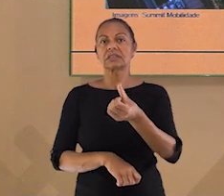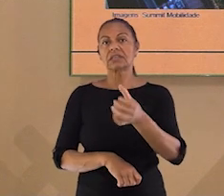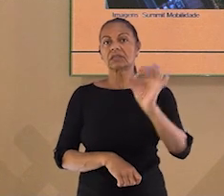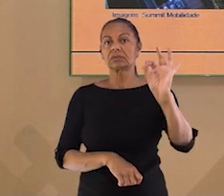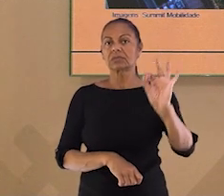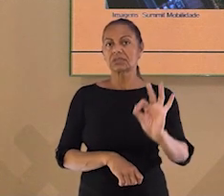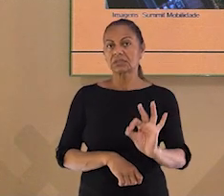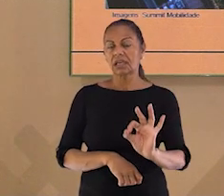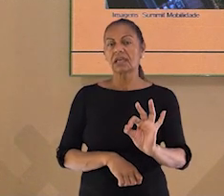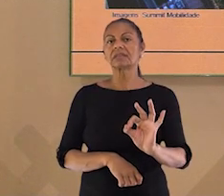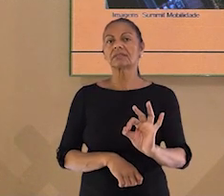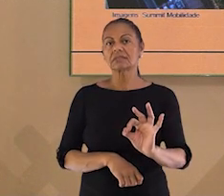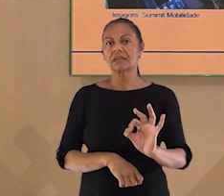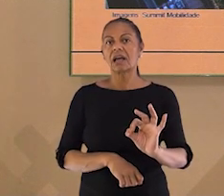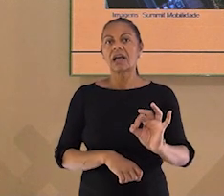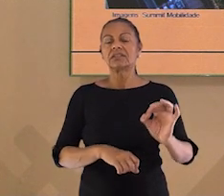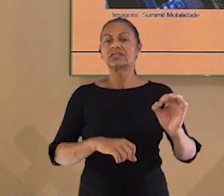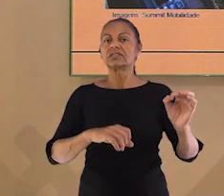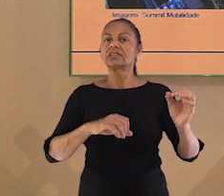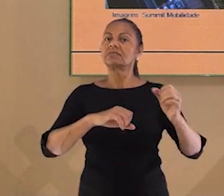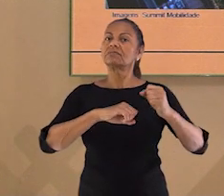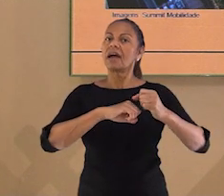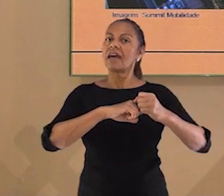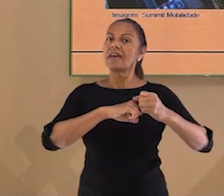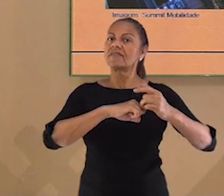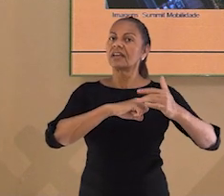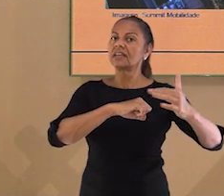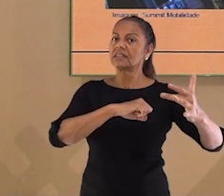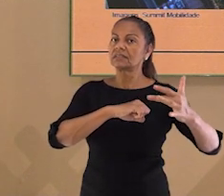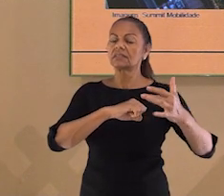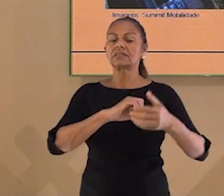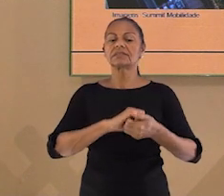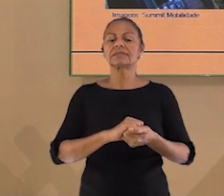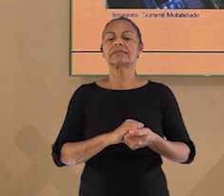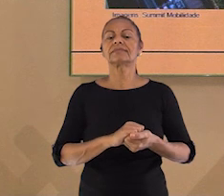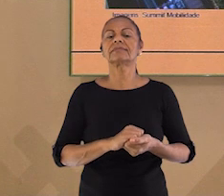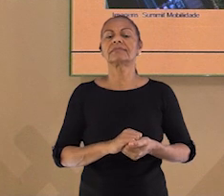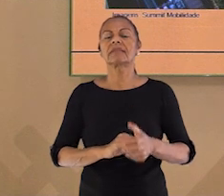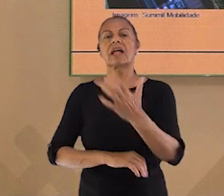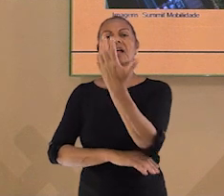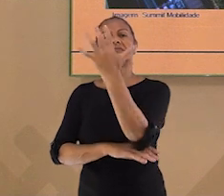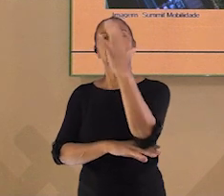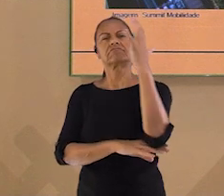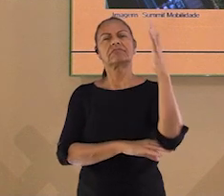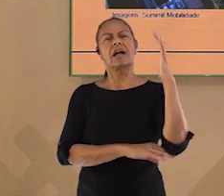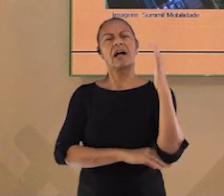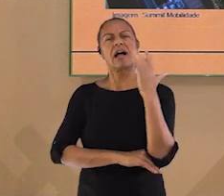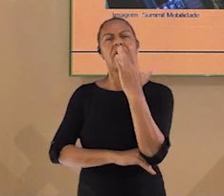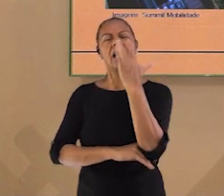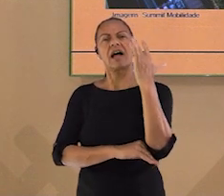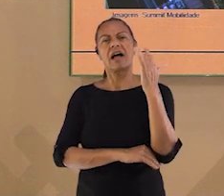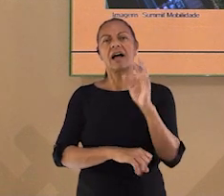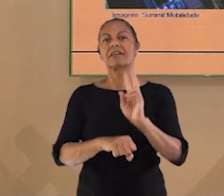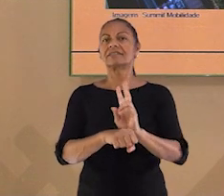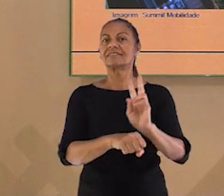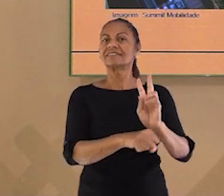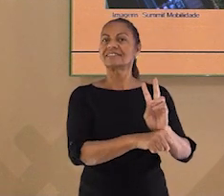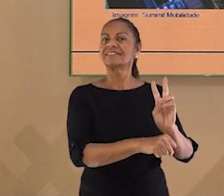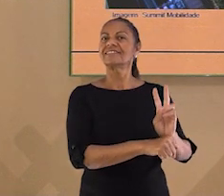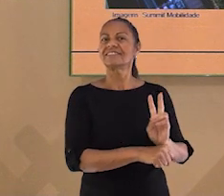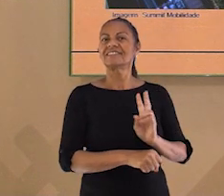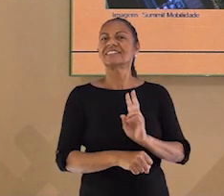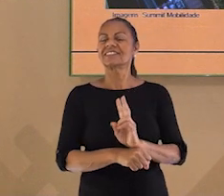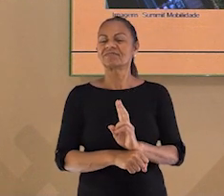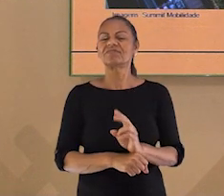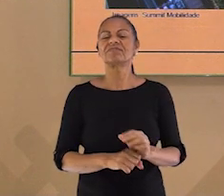os estudos, os telhados brancos podem refletir até 96% dos raios